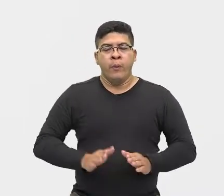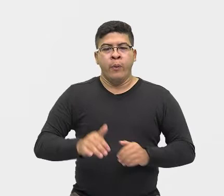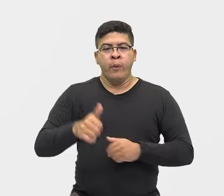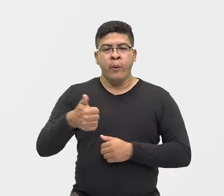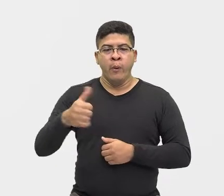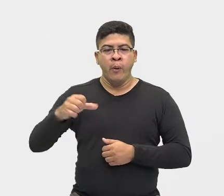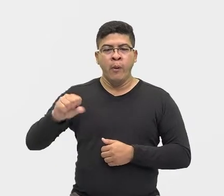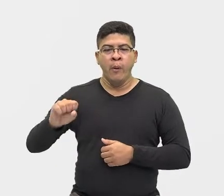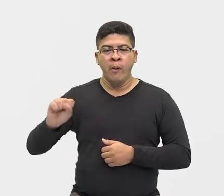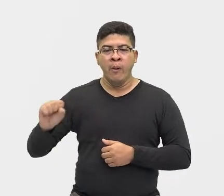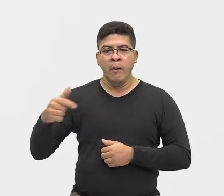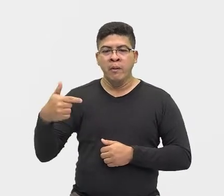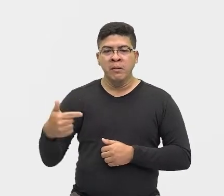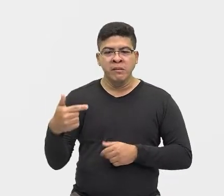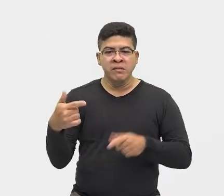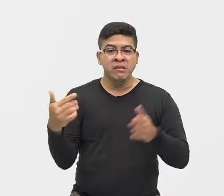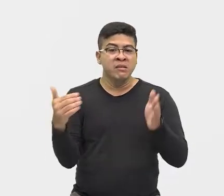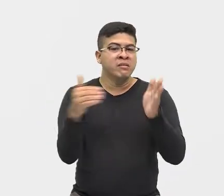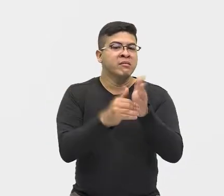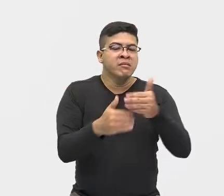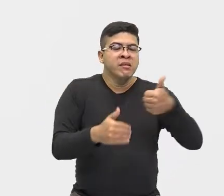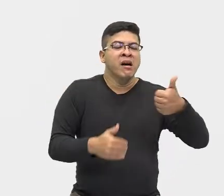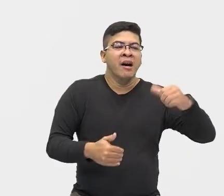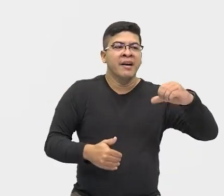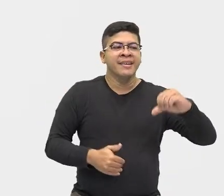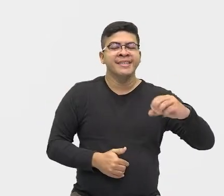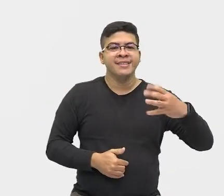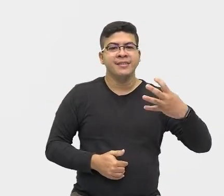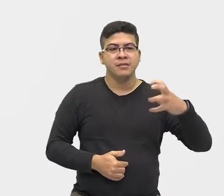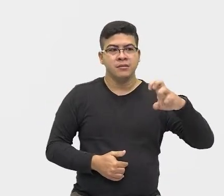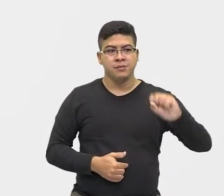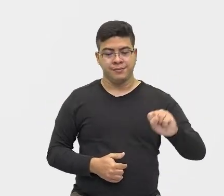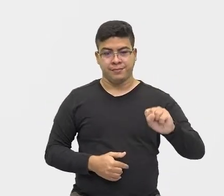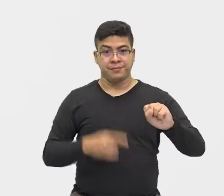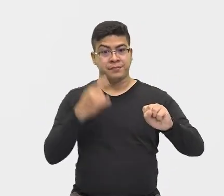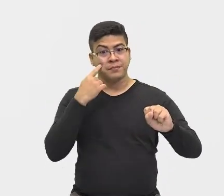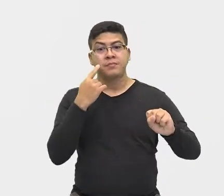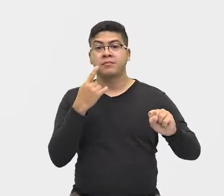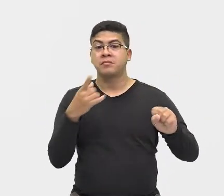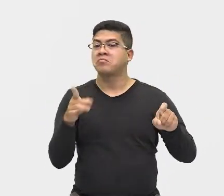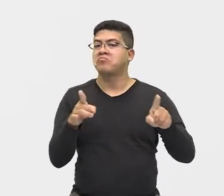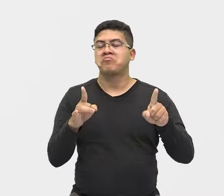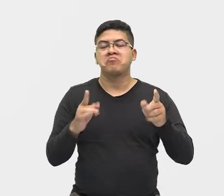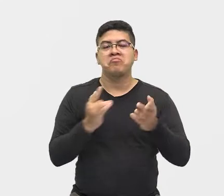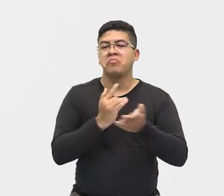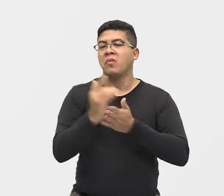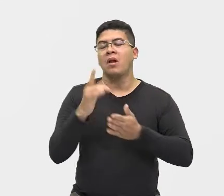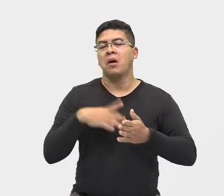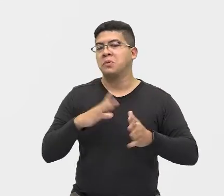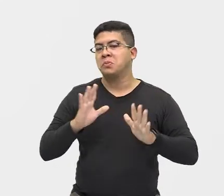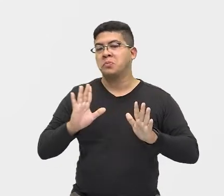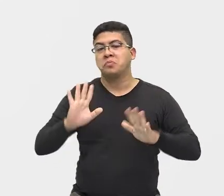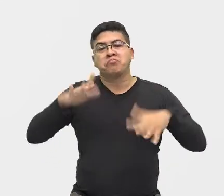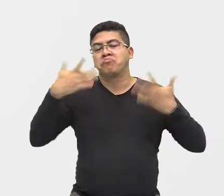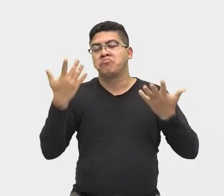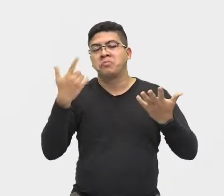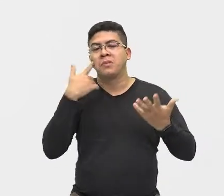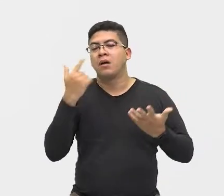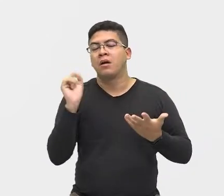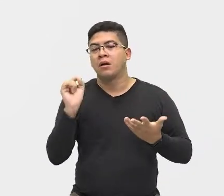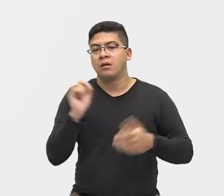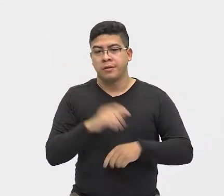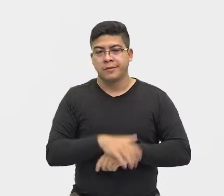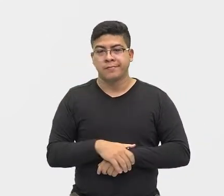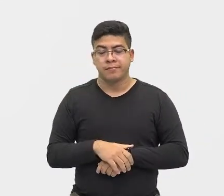1882, morreu em 1948, ele começou sua carreira literária por acaso. Tendo vivido no interior,